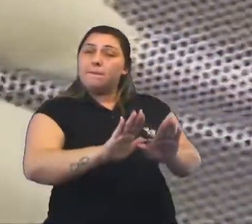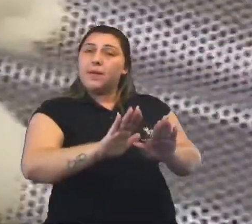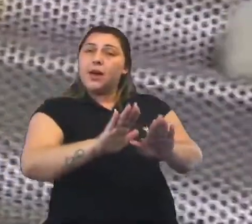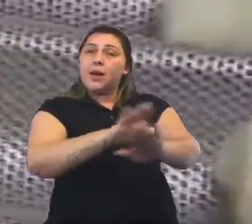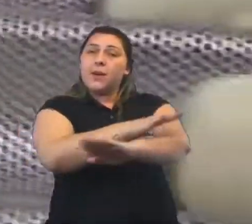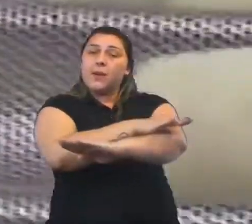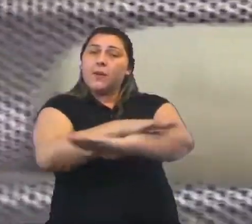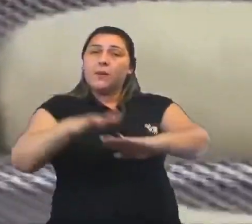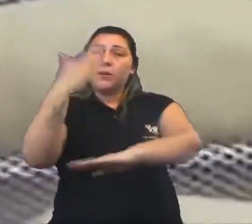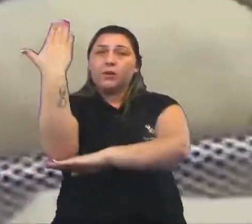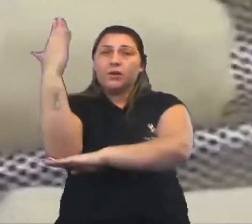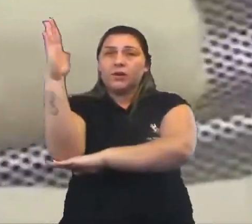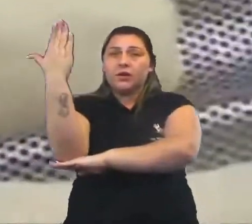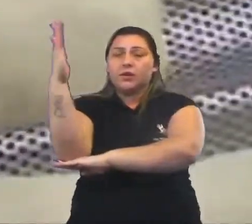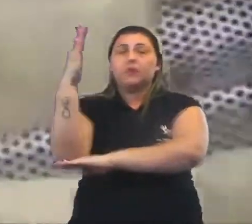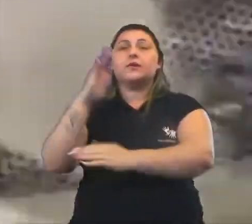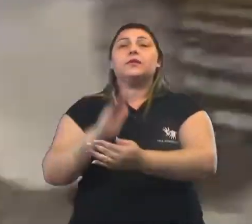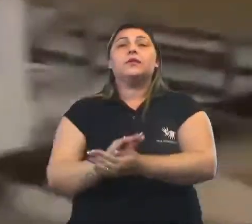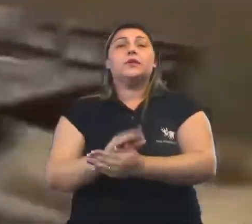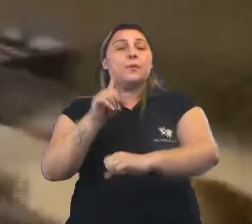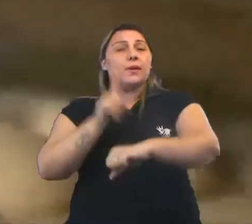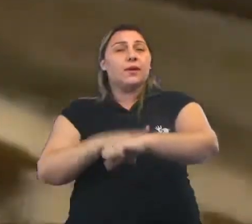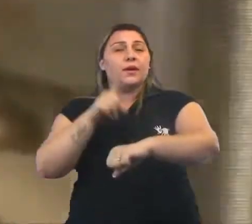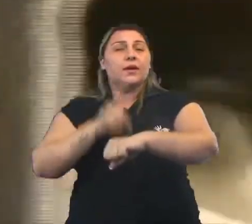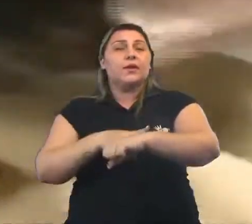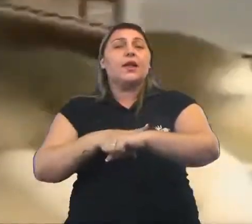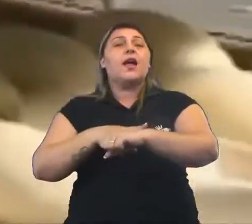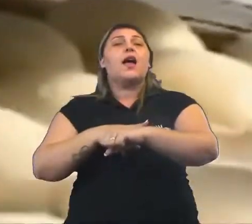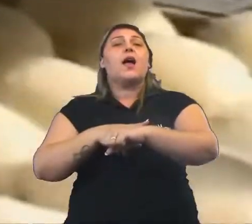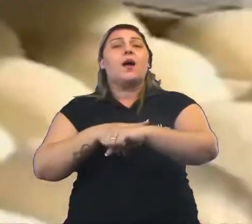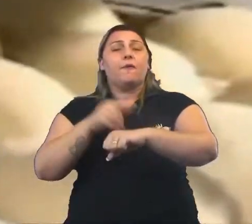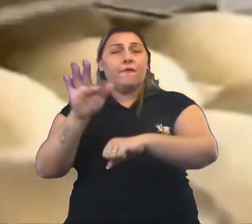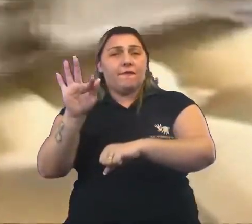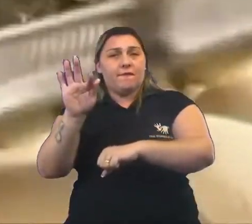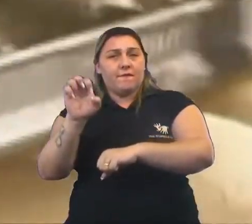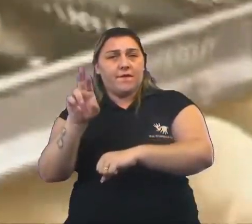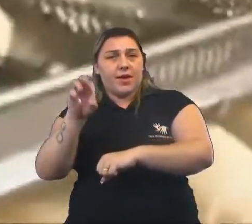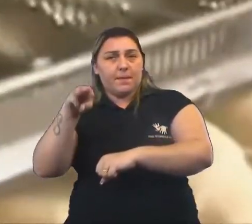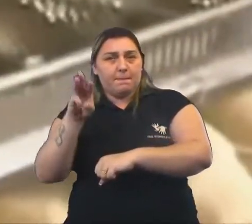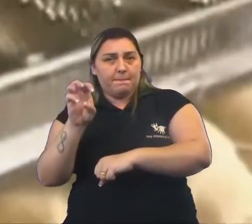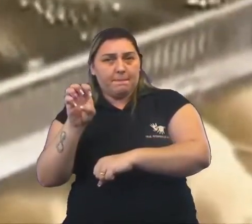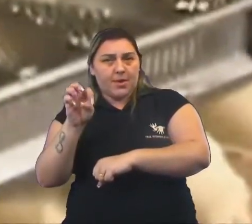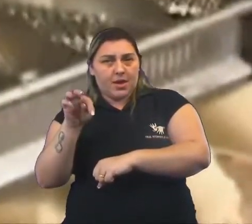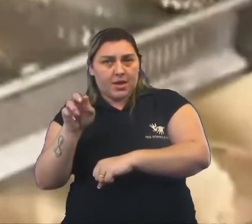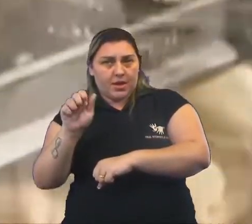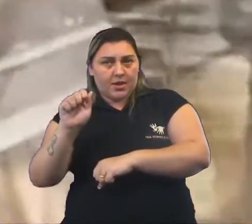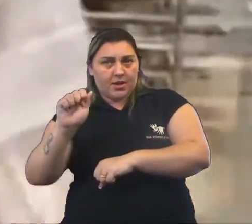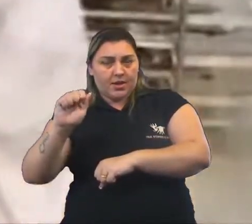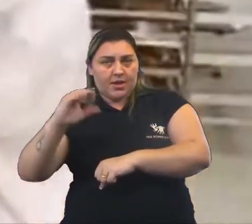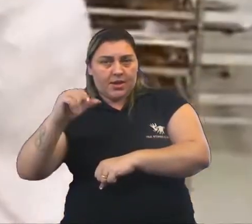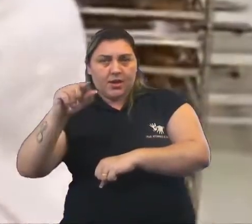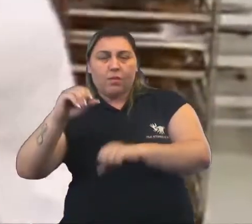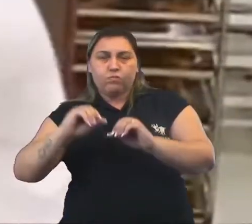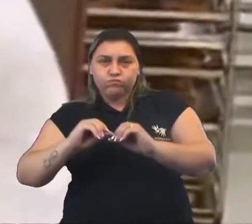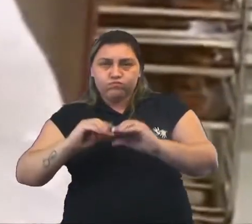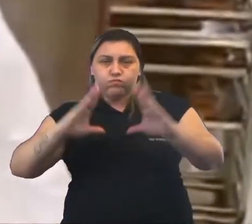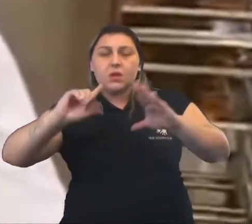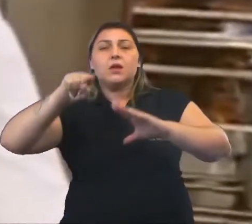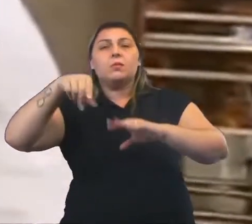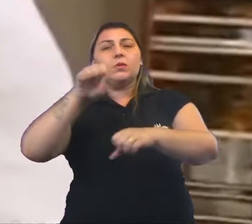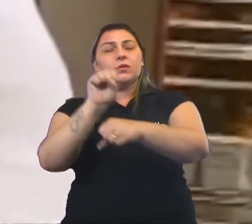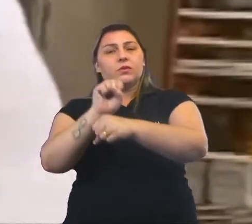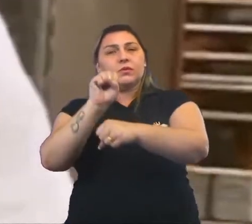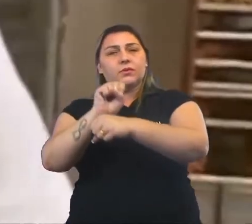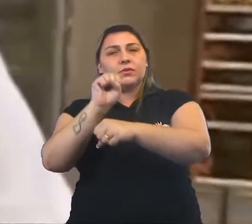tabuleiro. É nesse momento que ocorre a fermentação e a massa cresce. Depois do repouso,